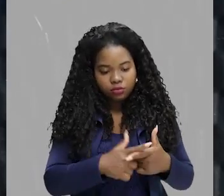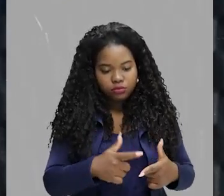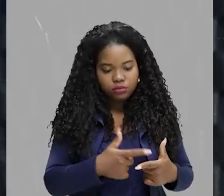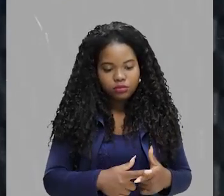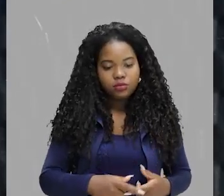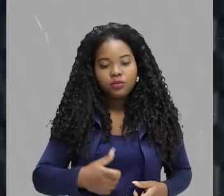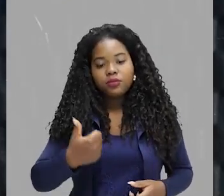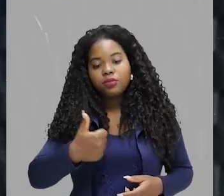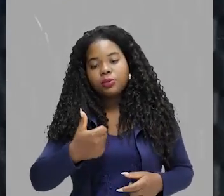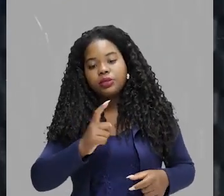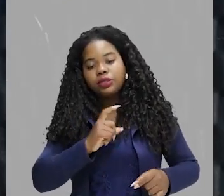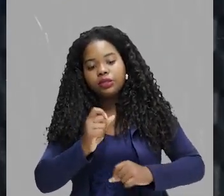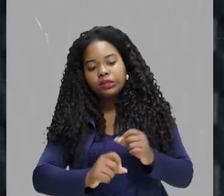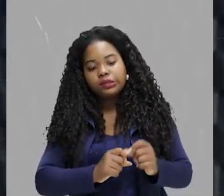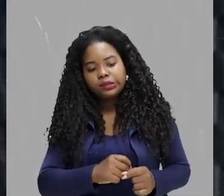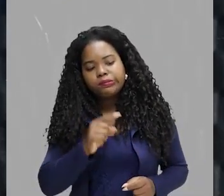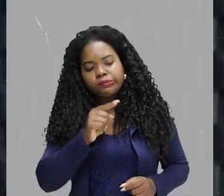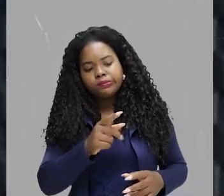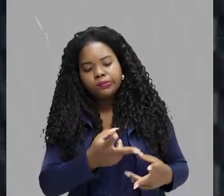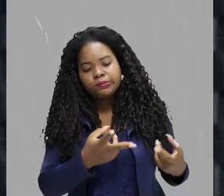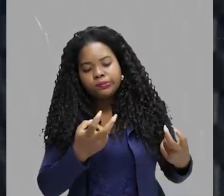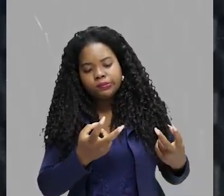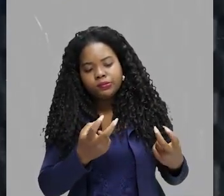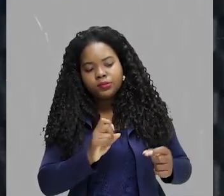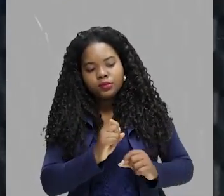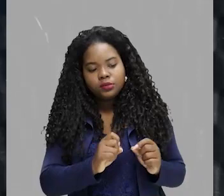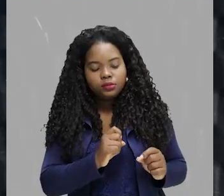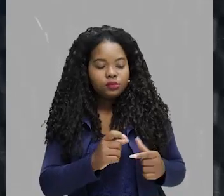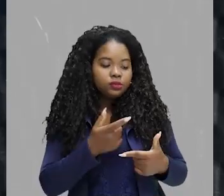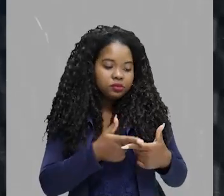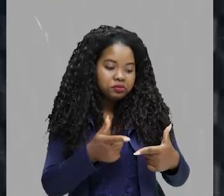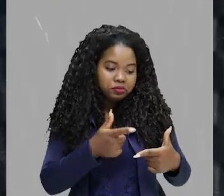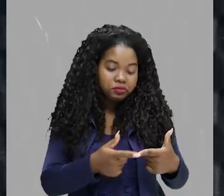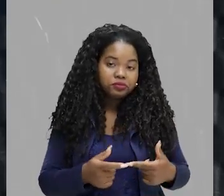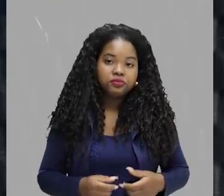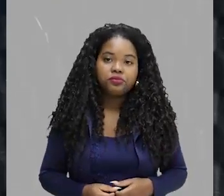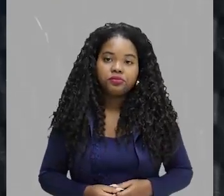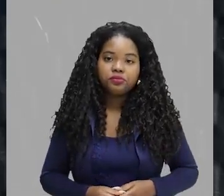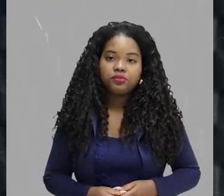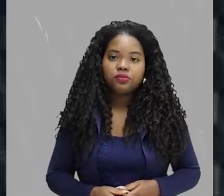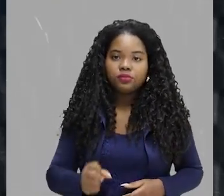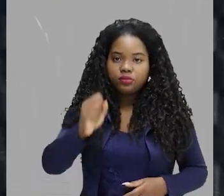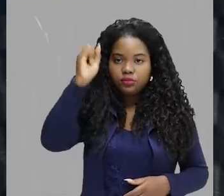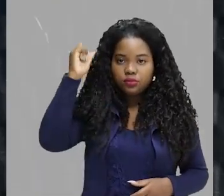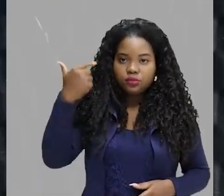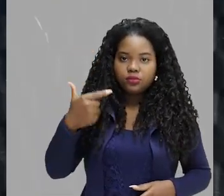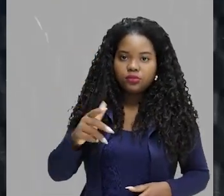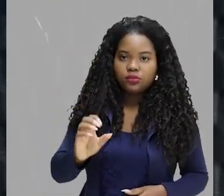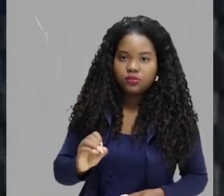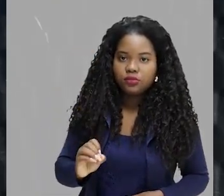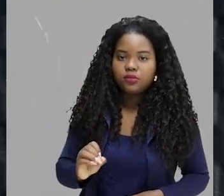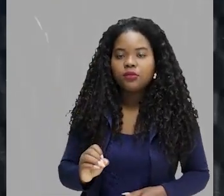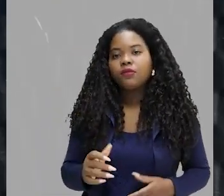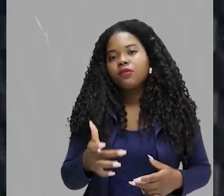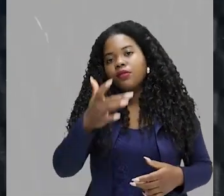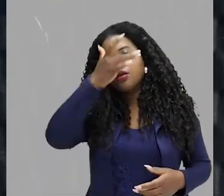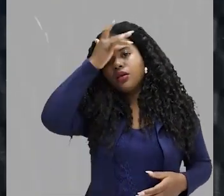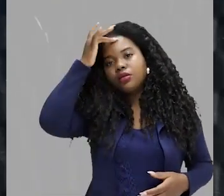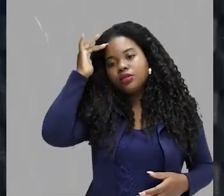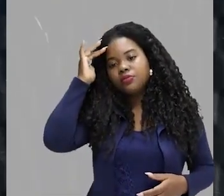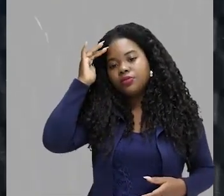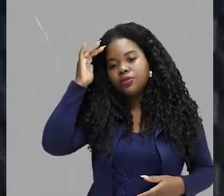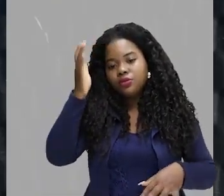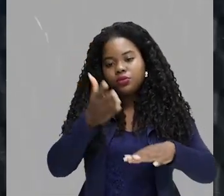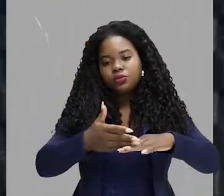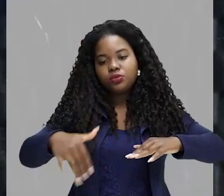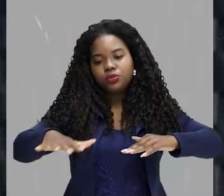precisa primeiro admitir que aquilo é um problema. O momento onde o século XX, as pessoas do mundo